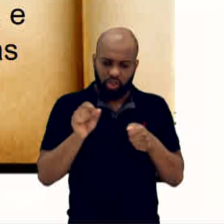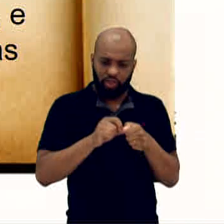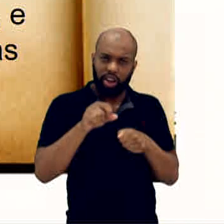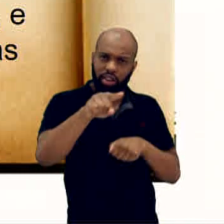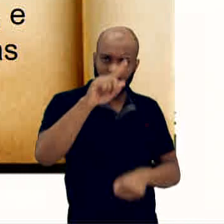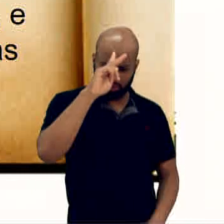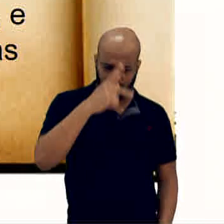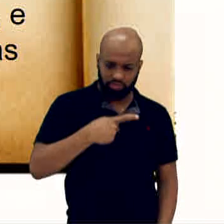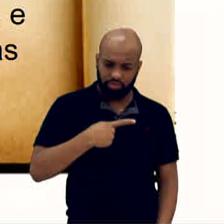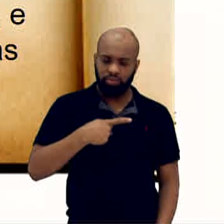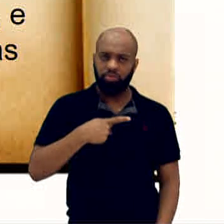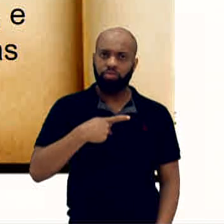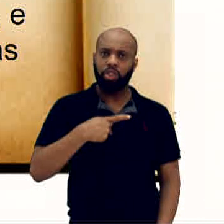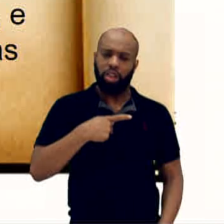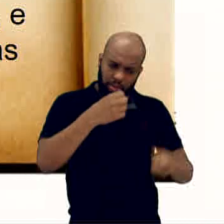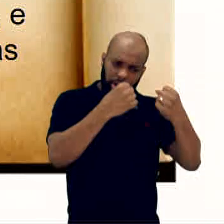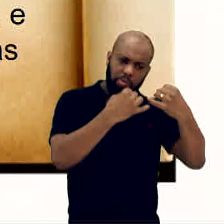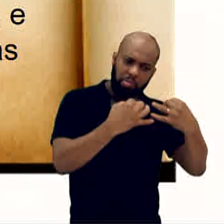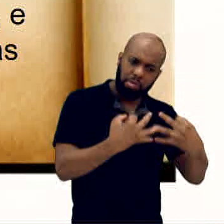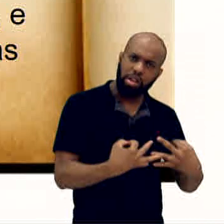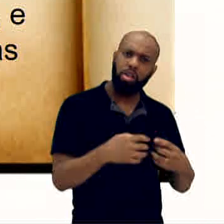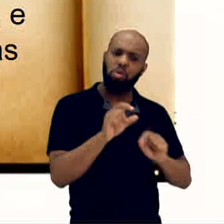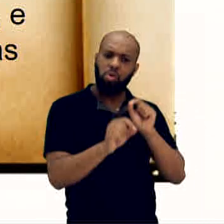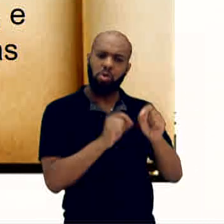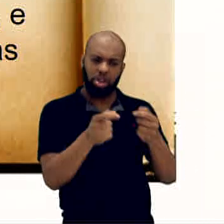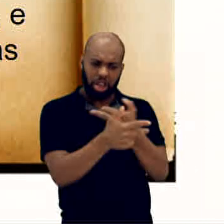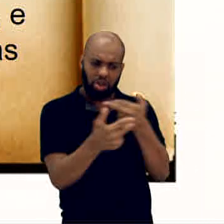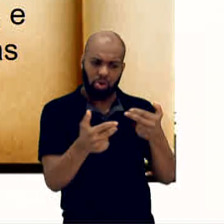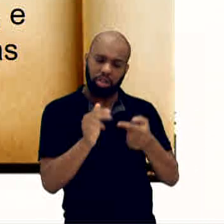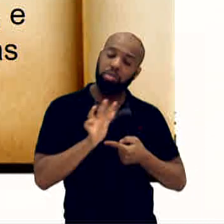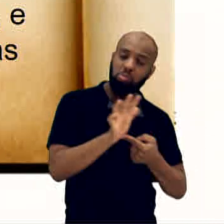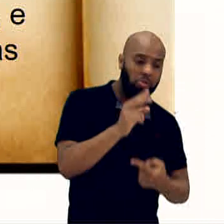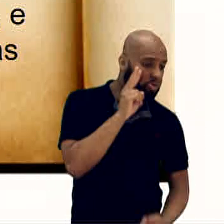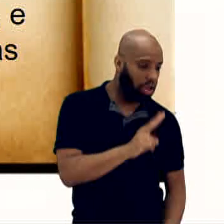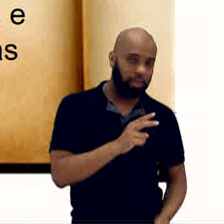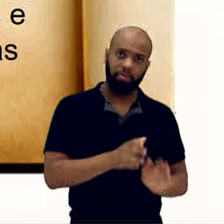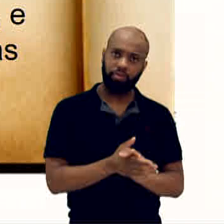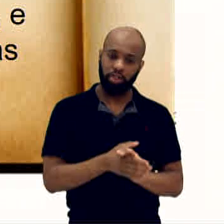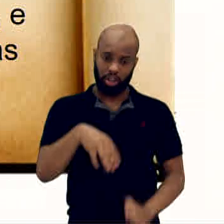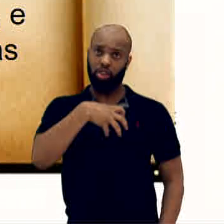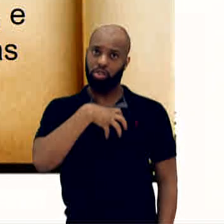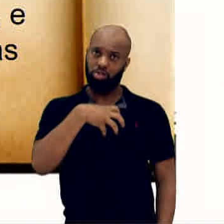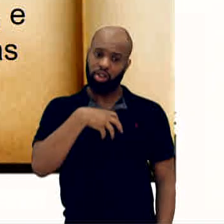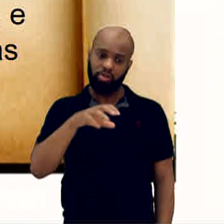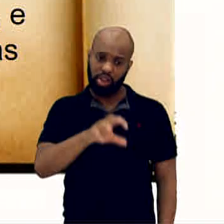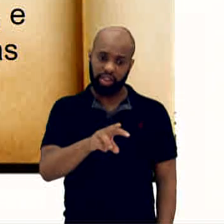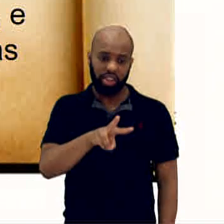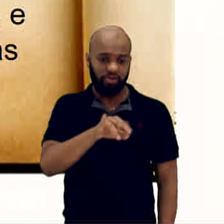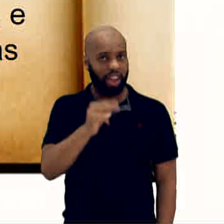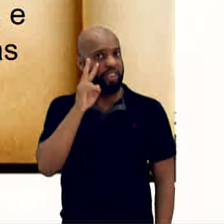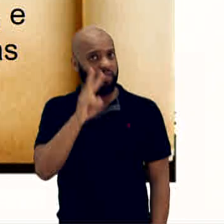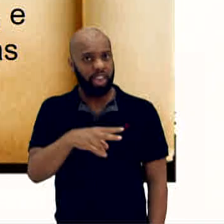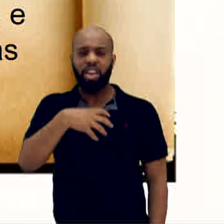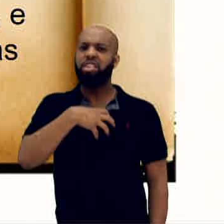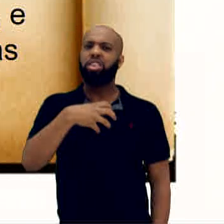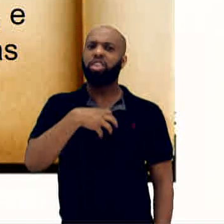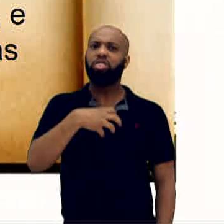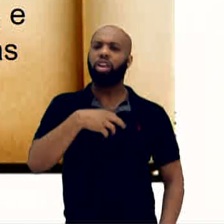uma definição ou descrição da coisa que te é apresentada, de modo a veres de